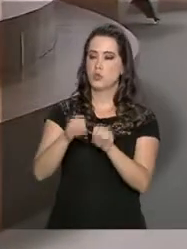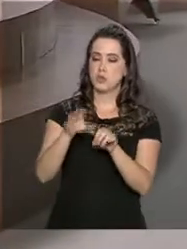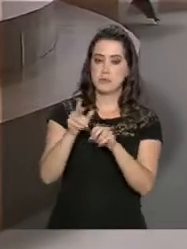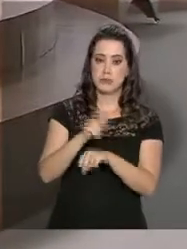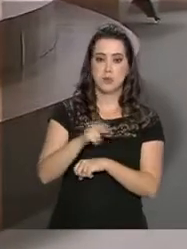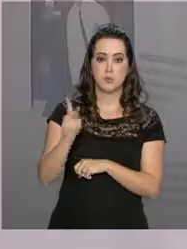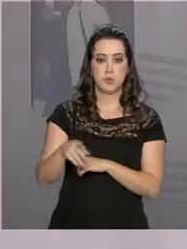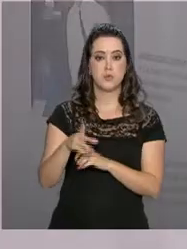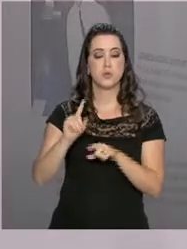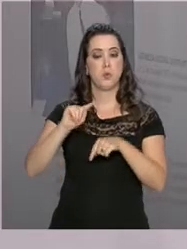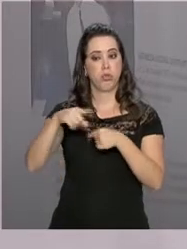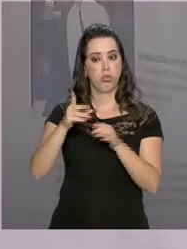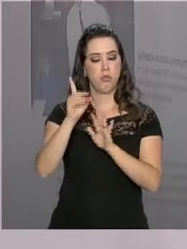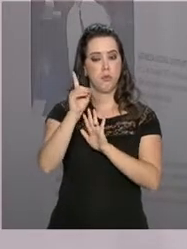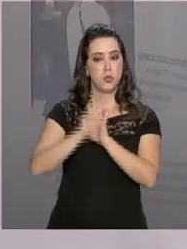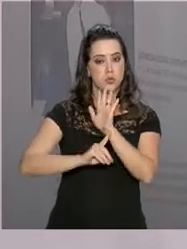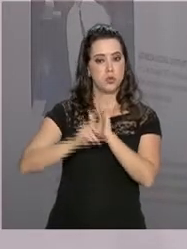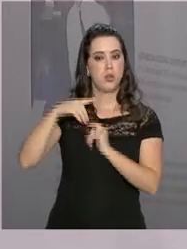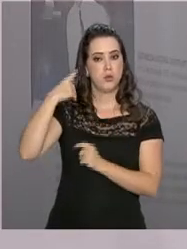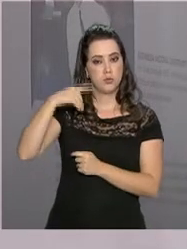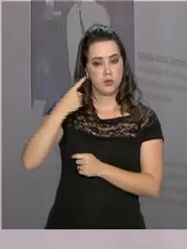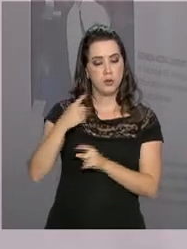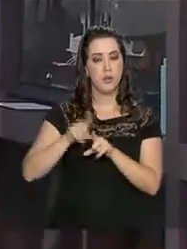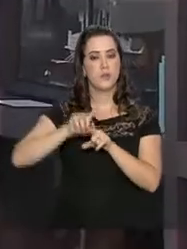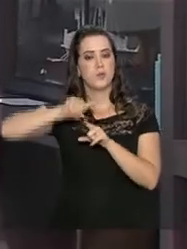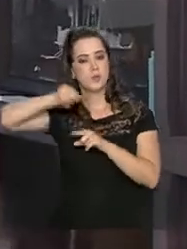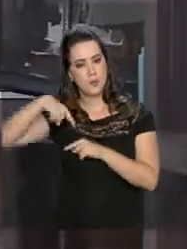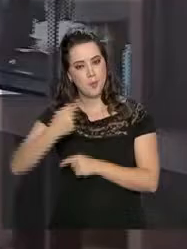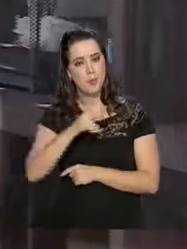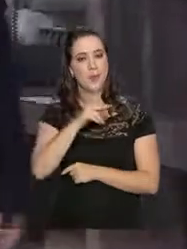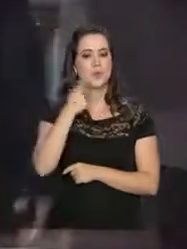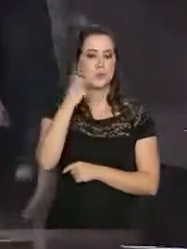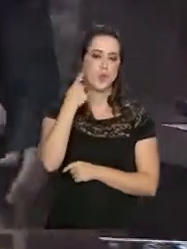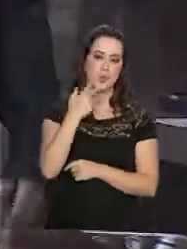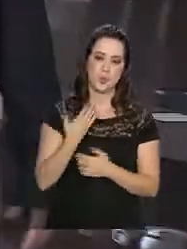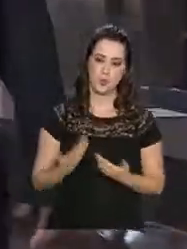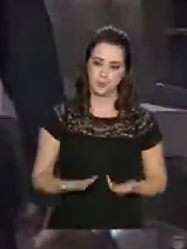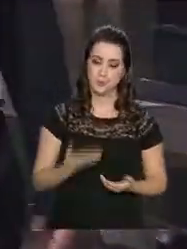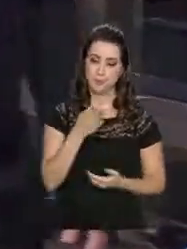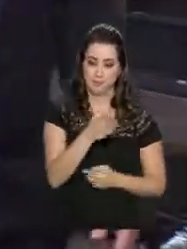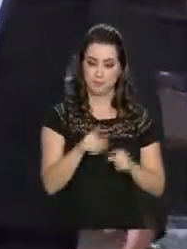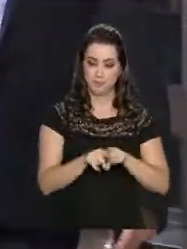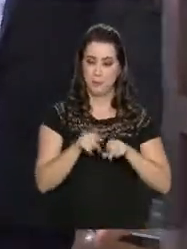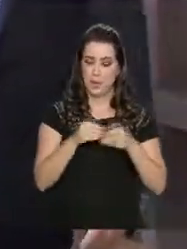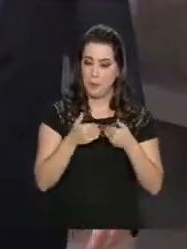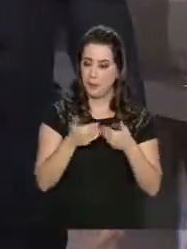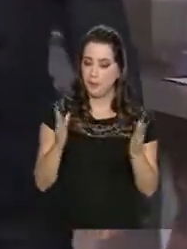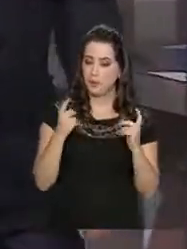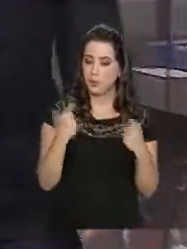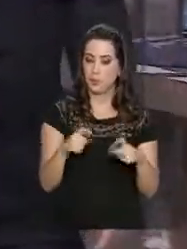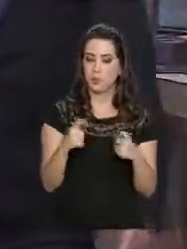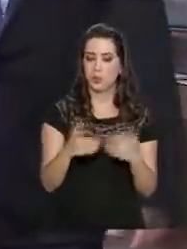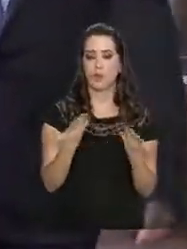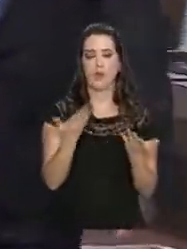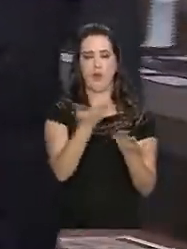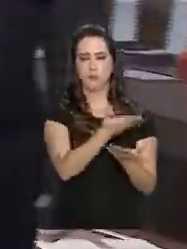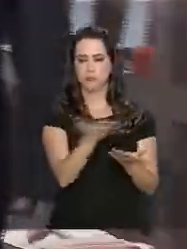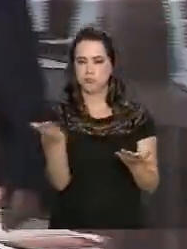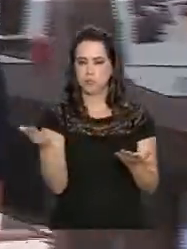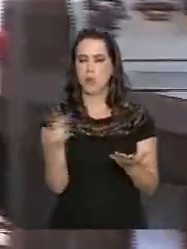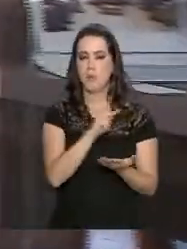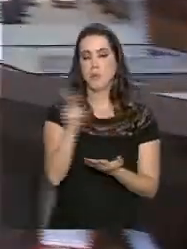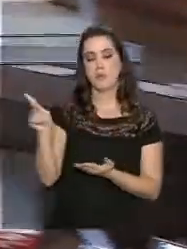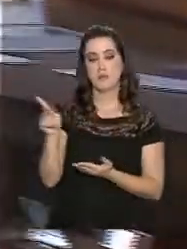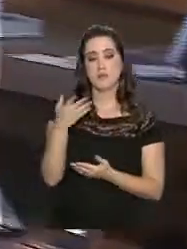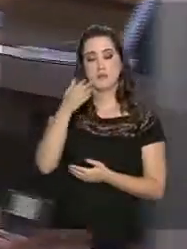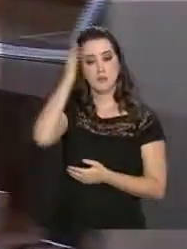jurídica e política do presidente da República. Durante a solenidade de abertura do Centro de Memória Michel Temer, o presidente